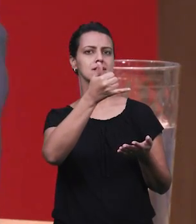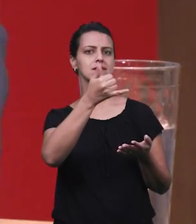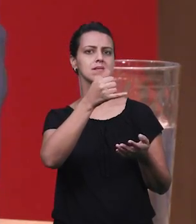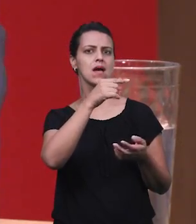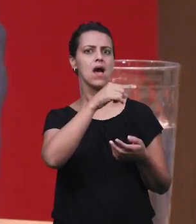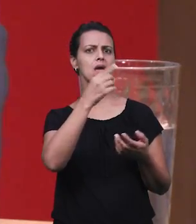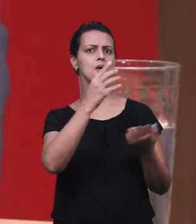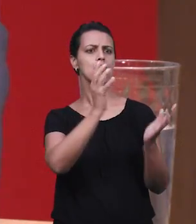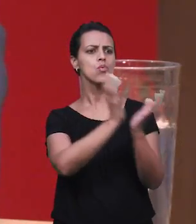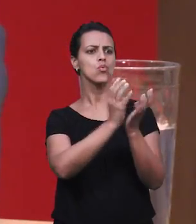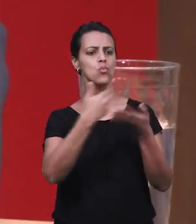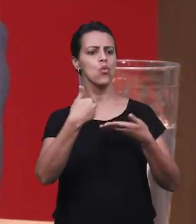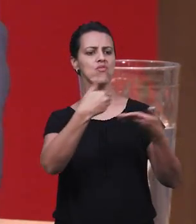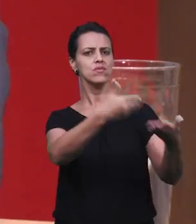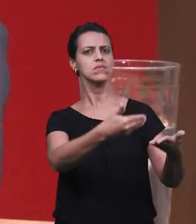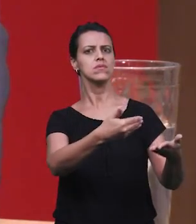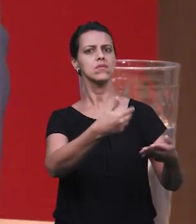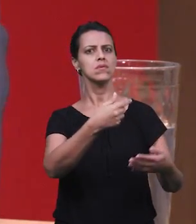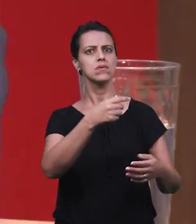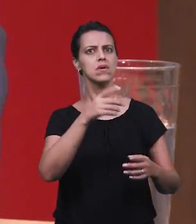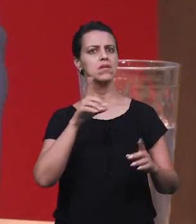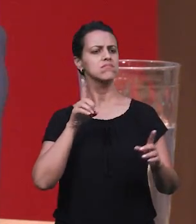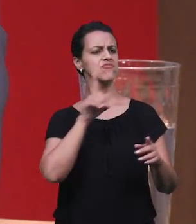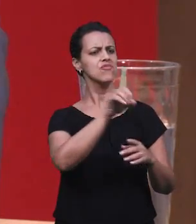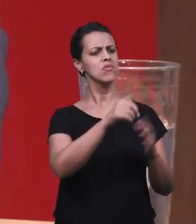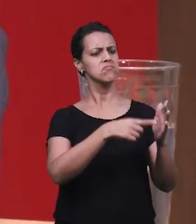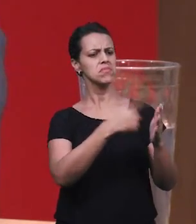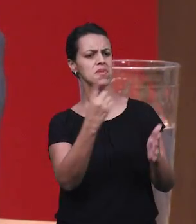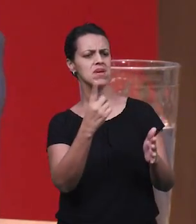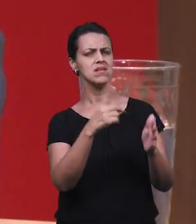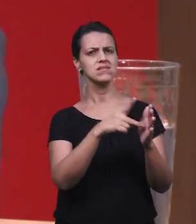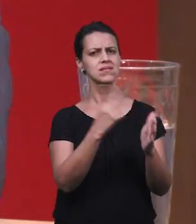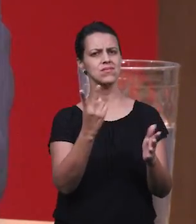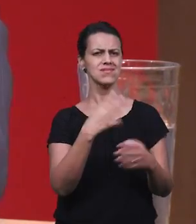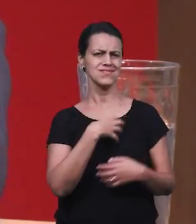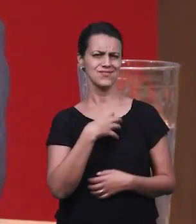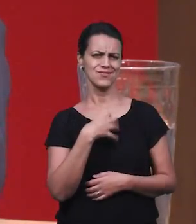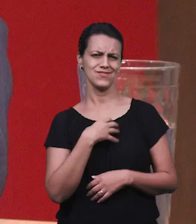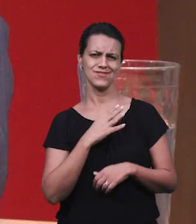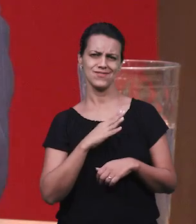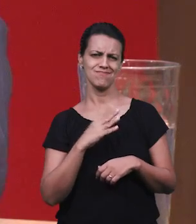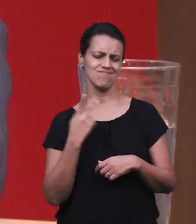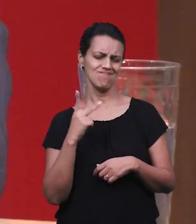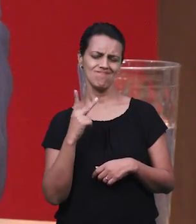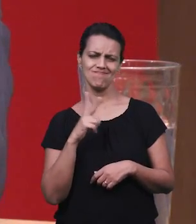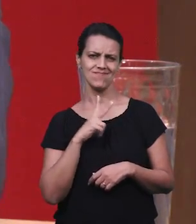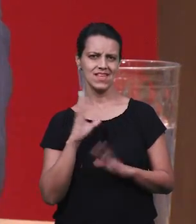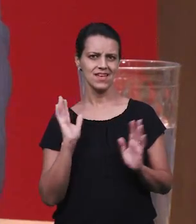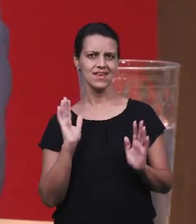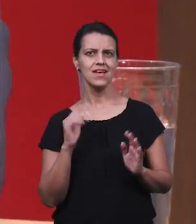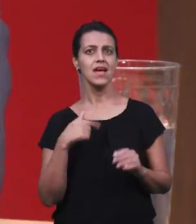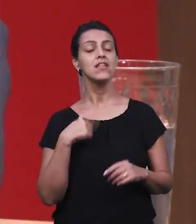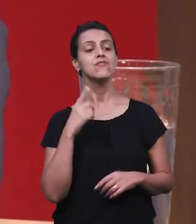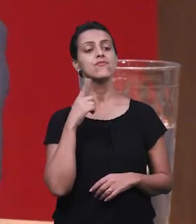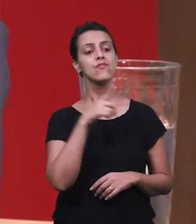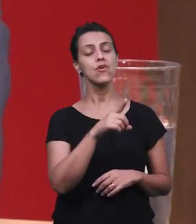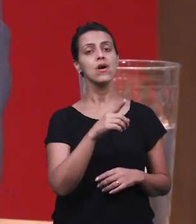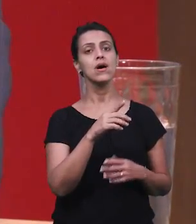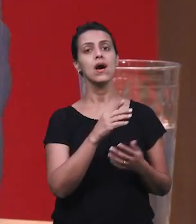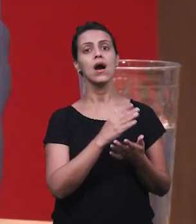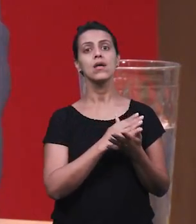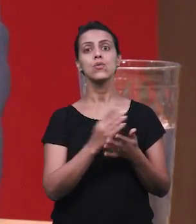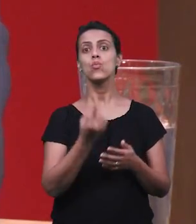convidou para participar das reuniões dele. Ele foi a primeira, a segunda, aquele jeitão dele, né? Numa dessas reuniões deram